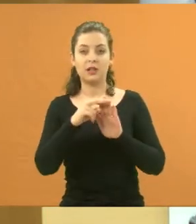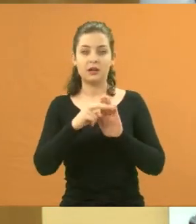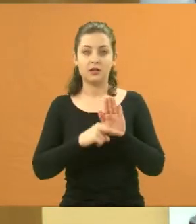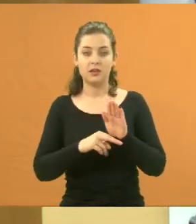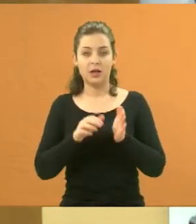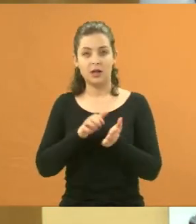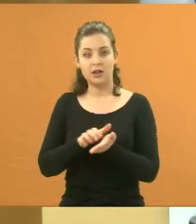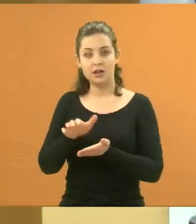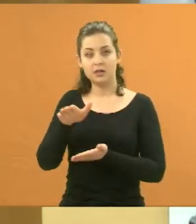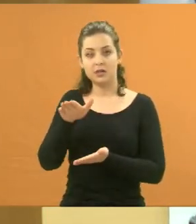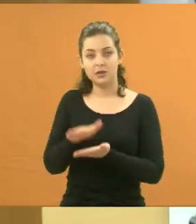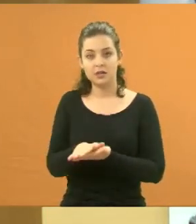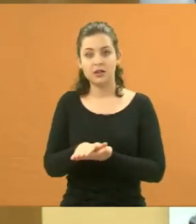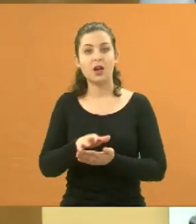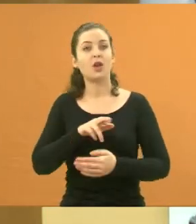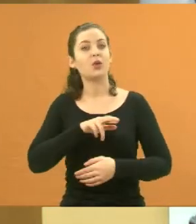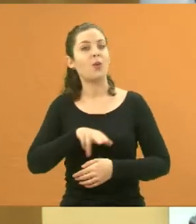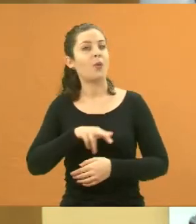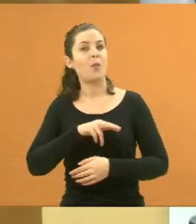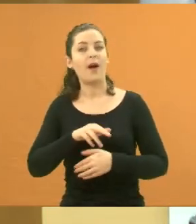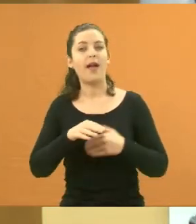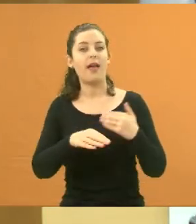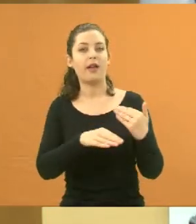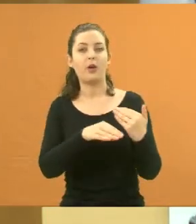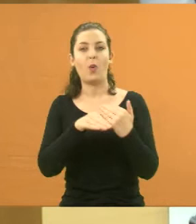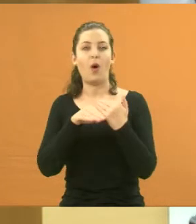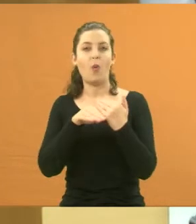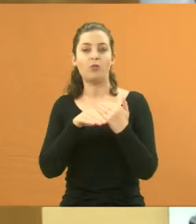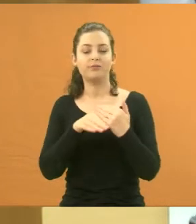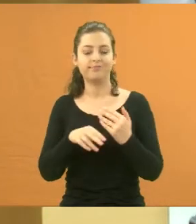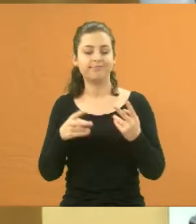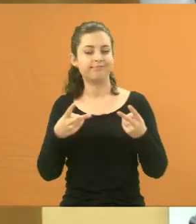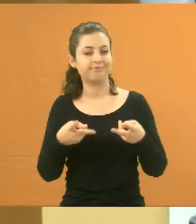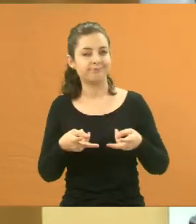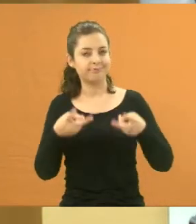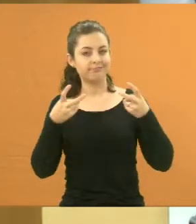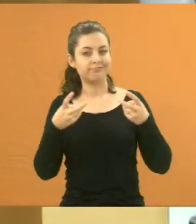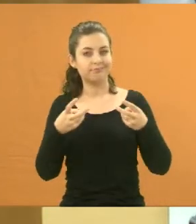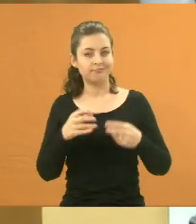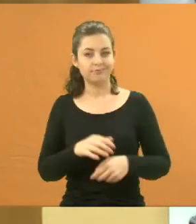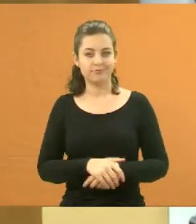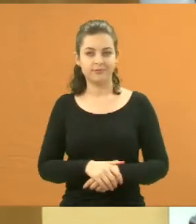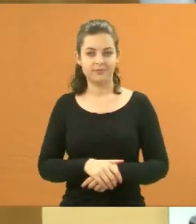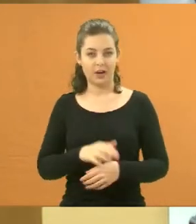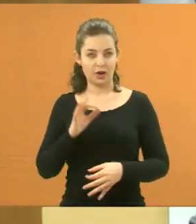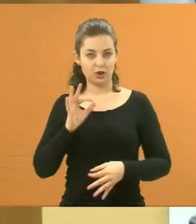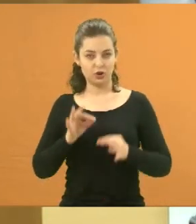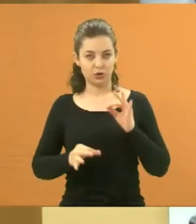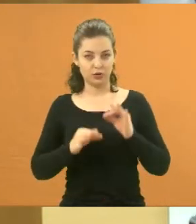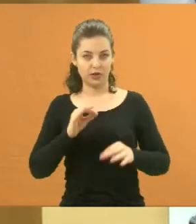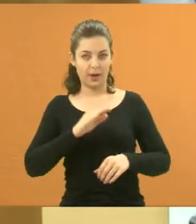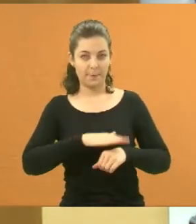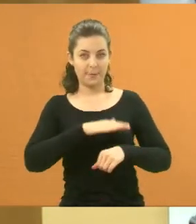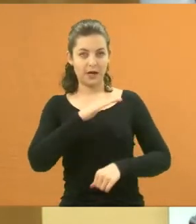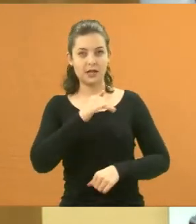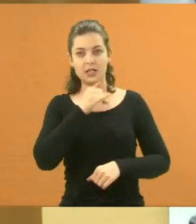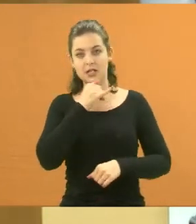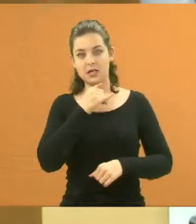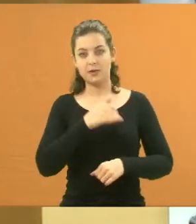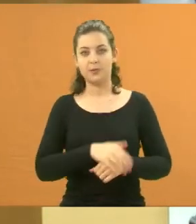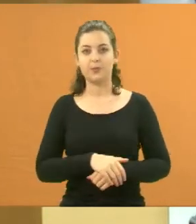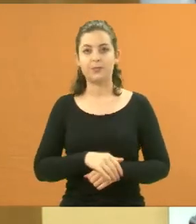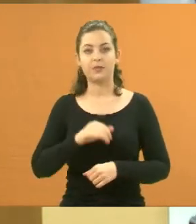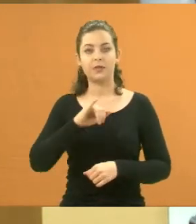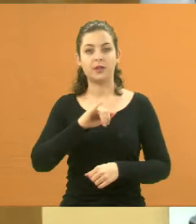dessas multas não são iguais. Aqui a gente vê que a mais justa é, por exemplo,